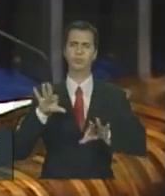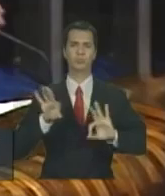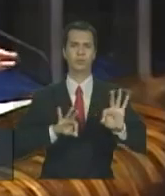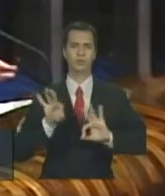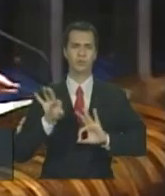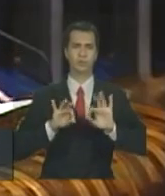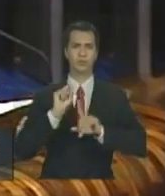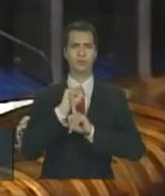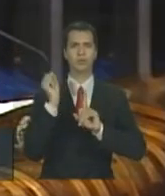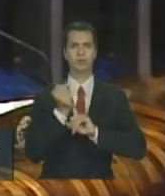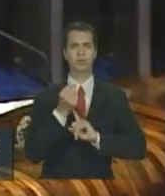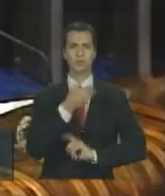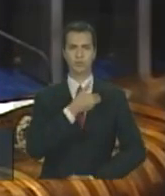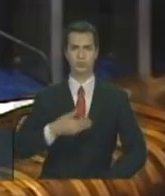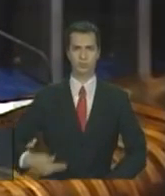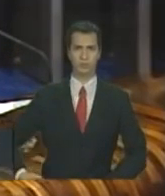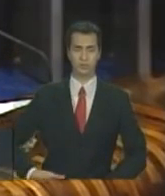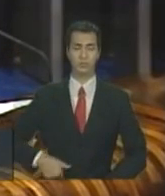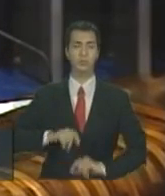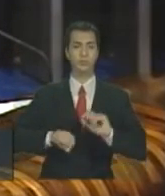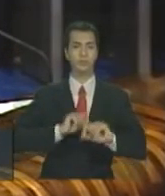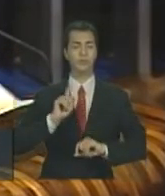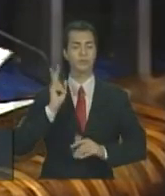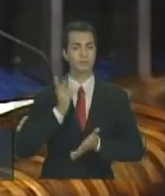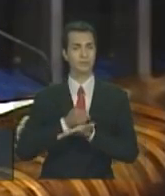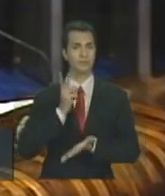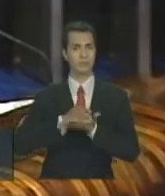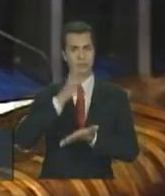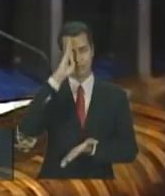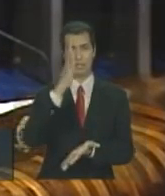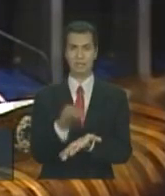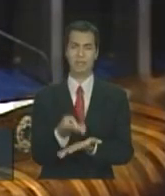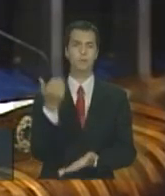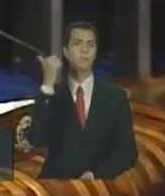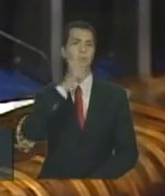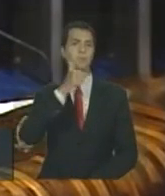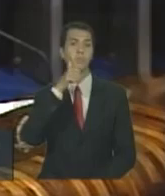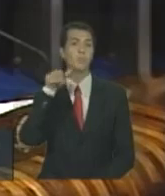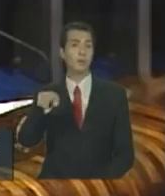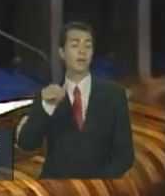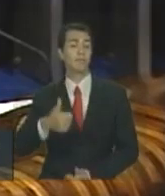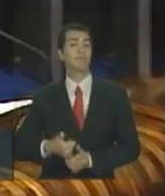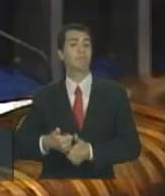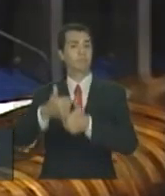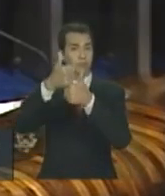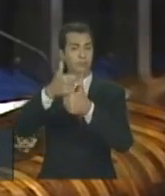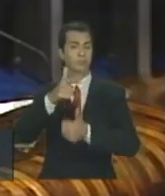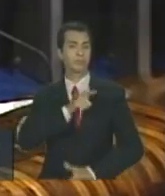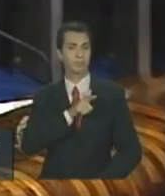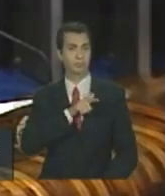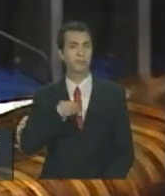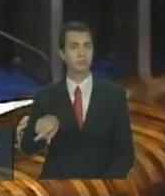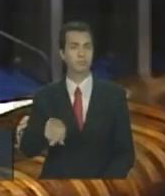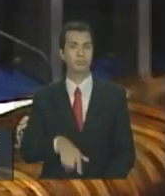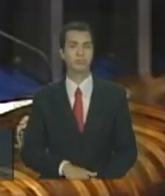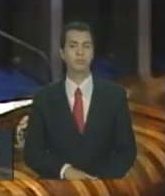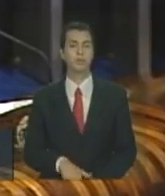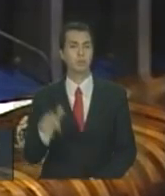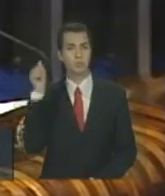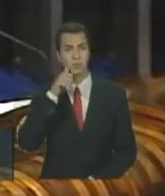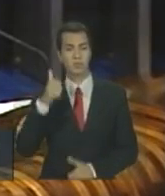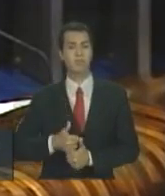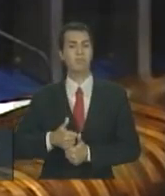o pressuposto de que a mulher é cada vez mais uma protagonista de sua própria vida e